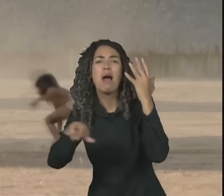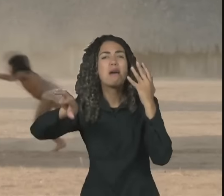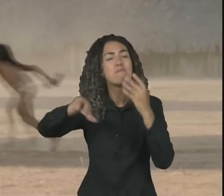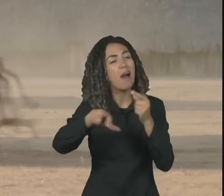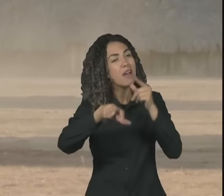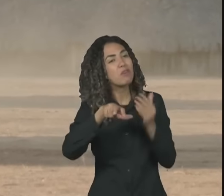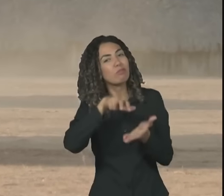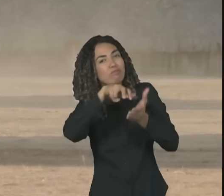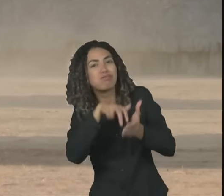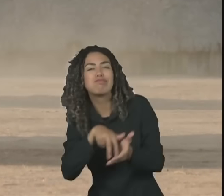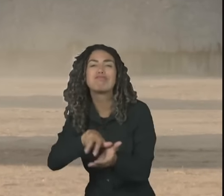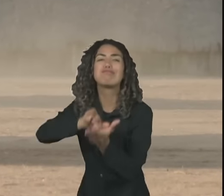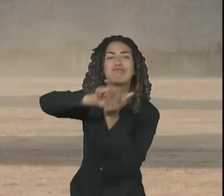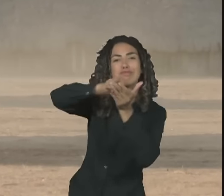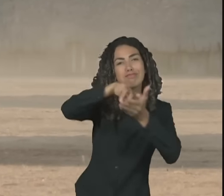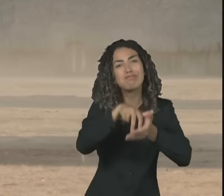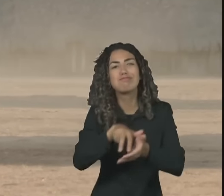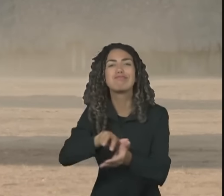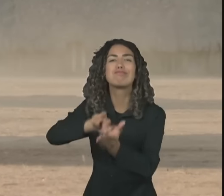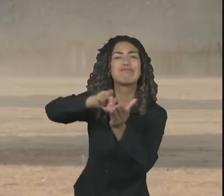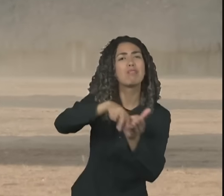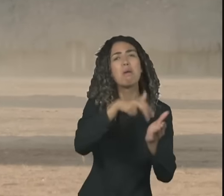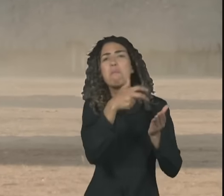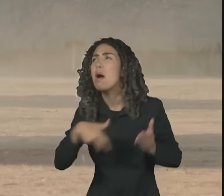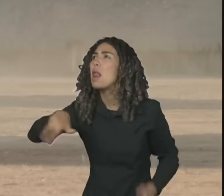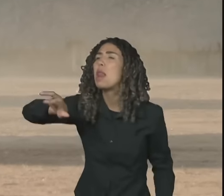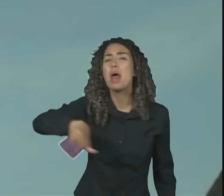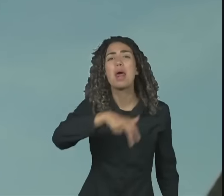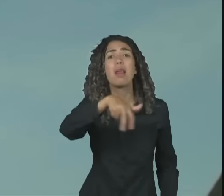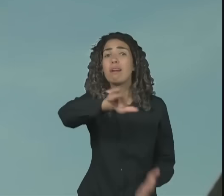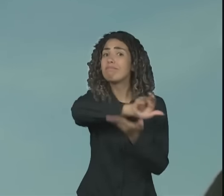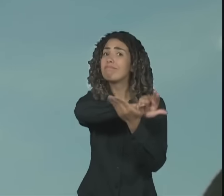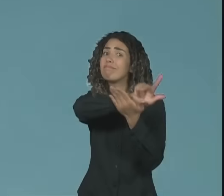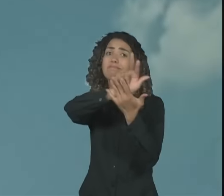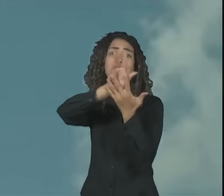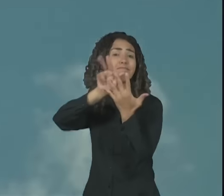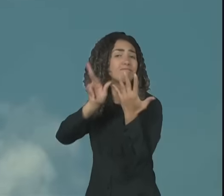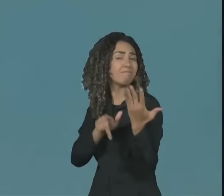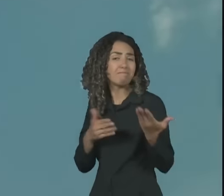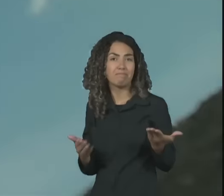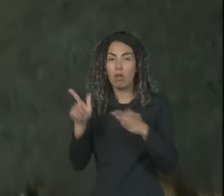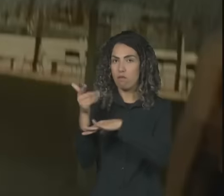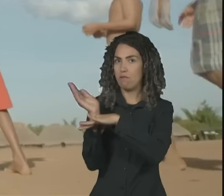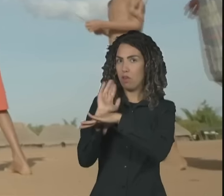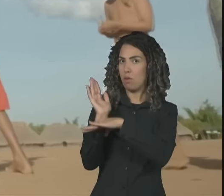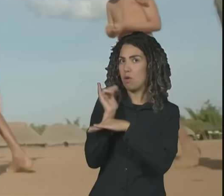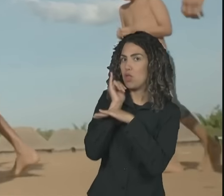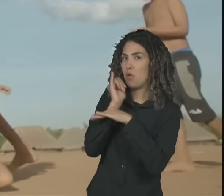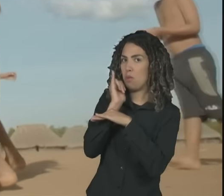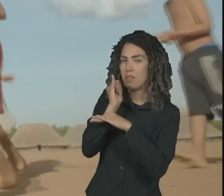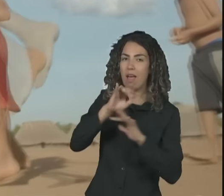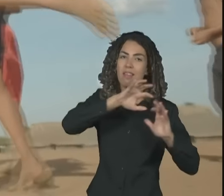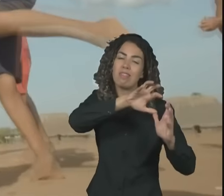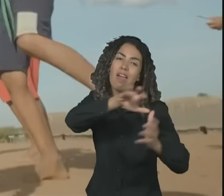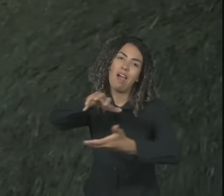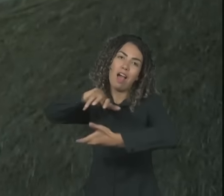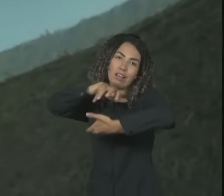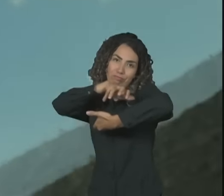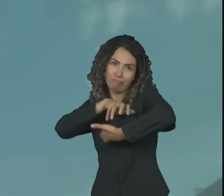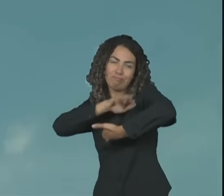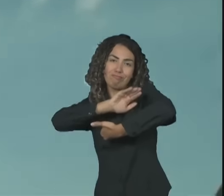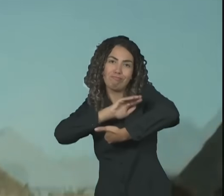da terra e das diferentes formas de vida. O documentário do Colo da Terra, uma parceria entre o